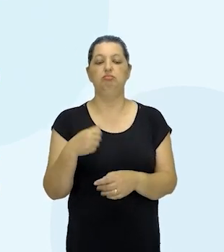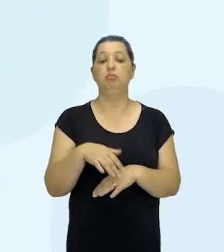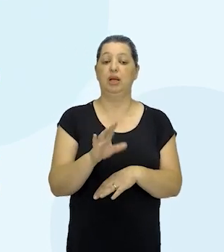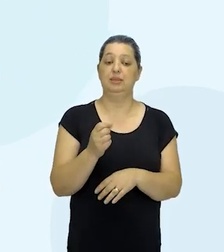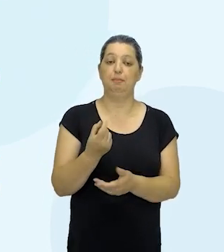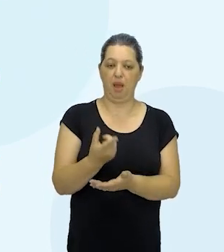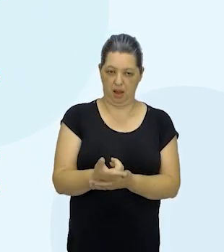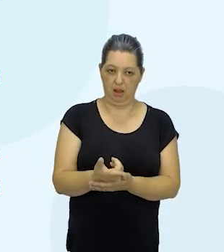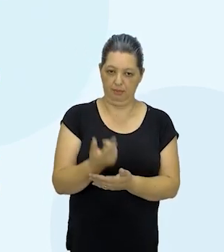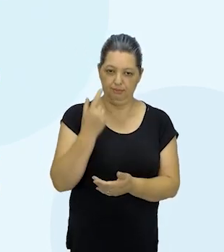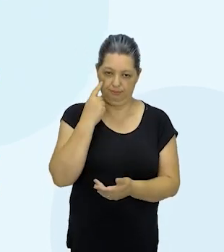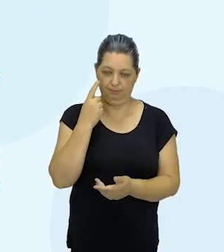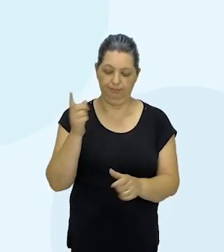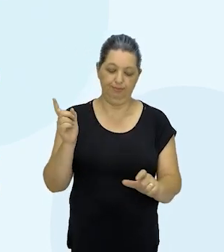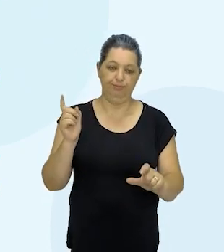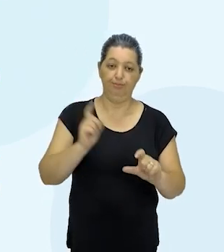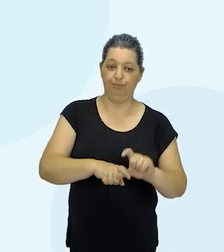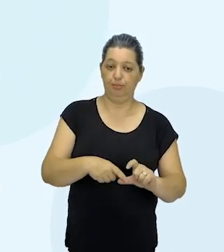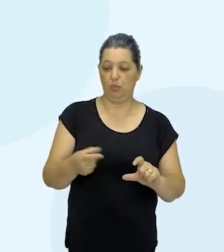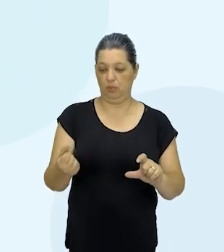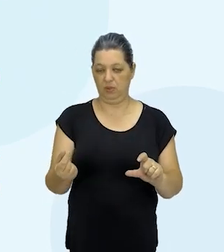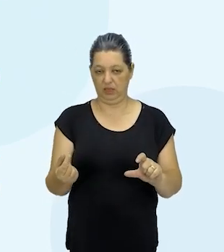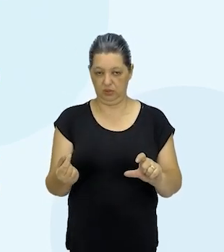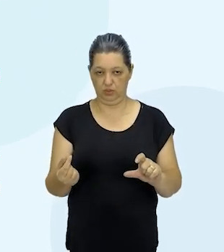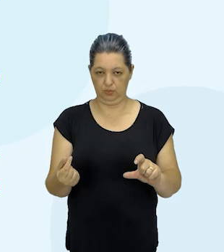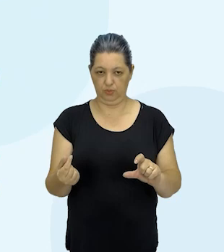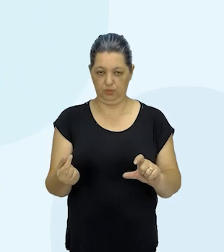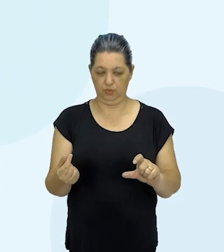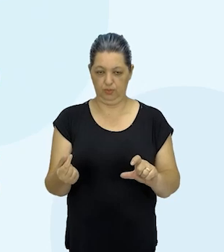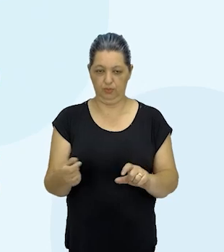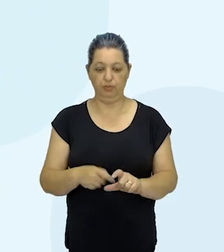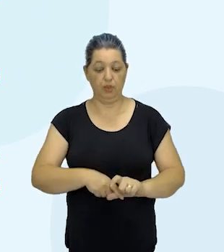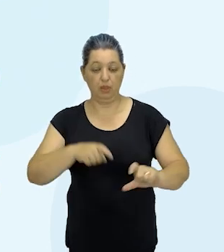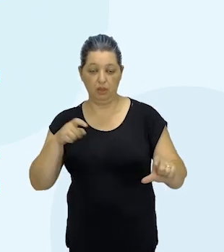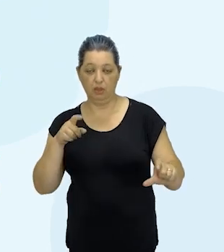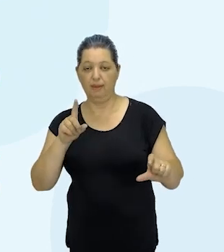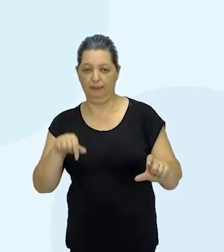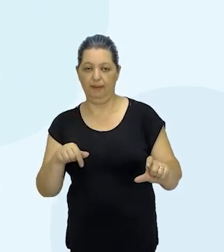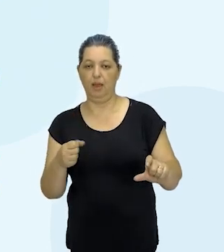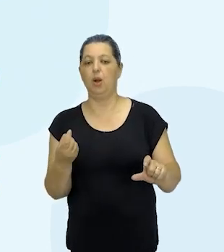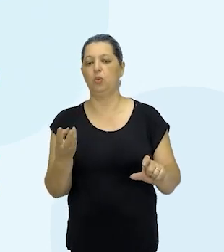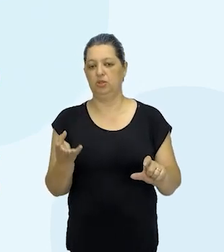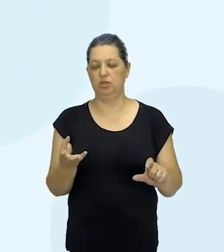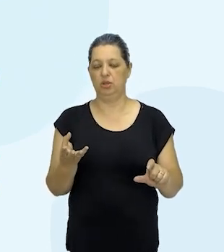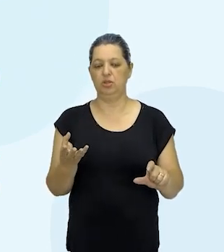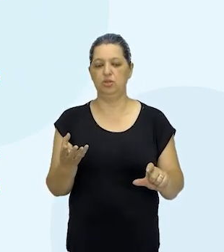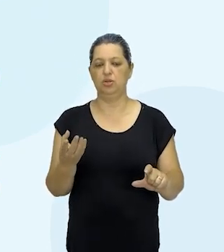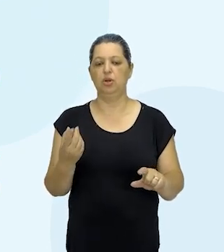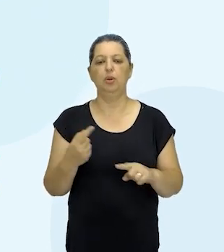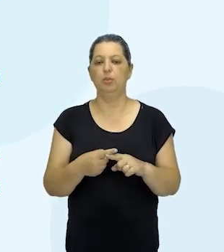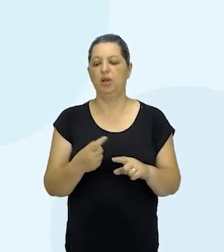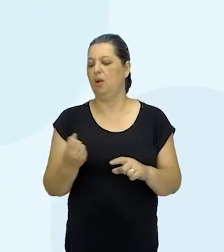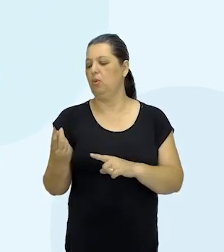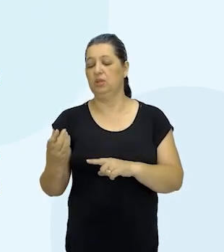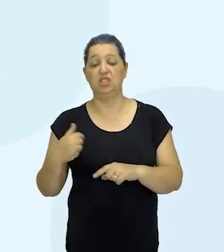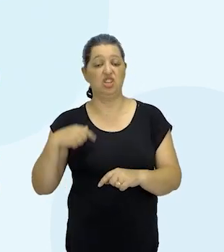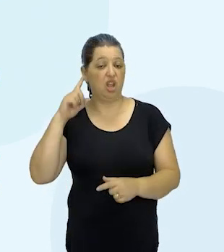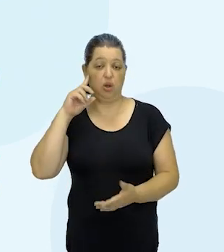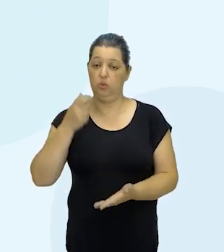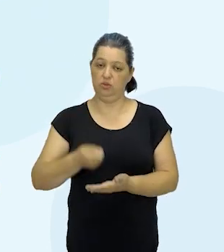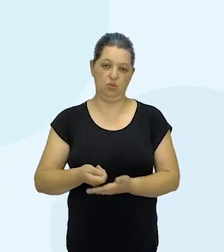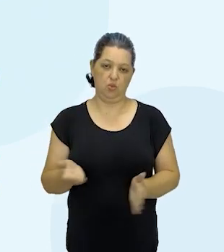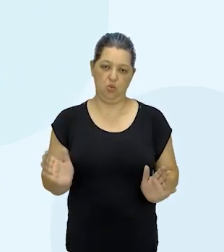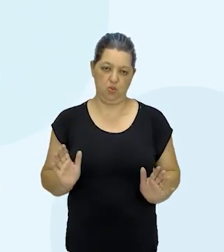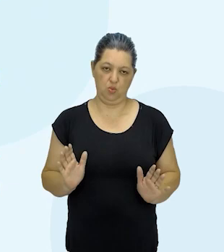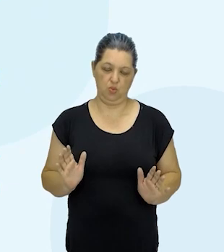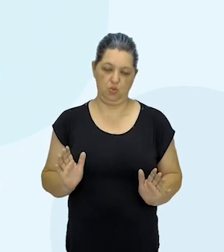O preço depende da quantidade. E qual é a independente? A quantidade. Porque a quantidade sou eu que escolho, é a professora Inês que escolhe,